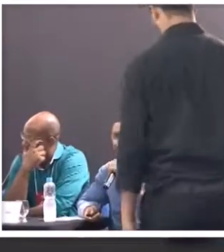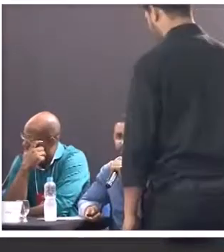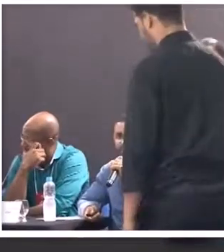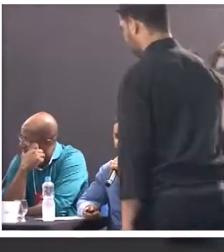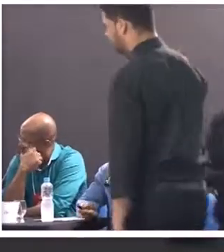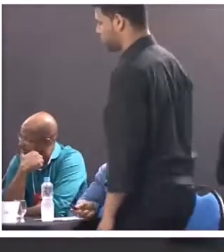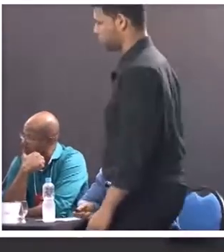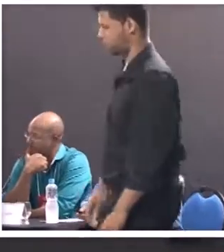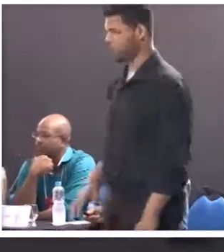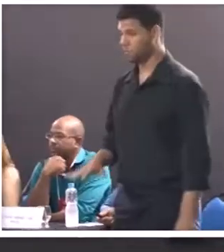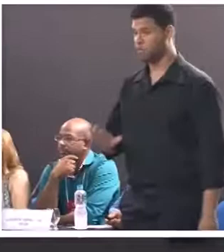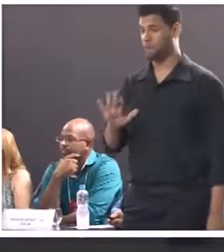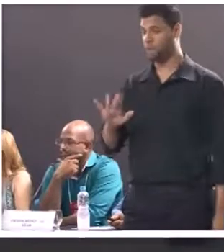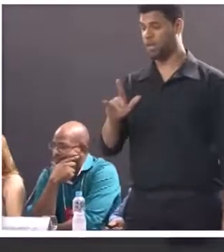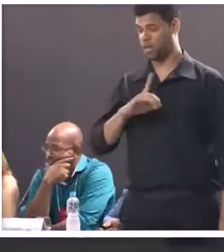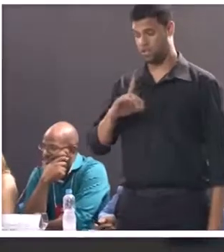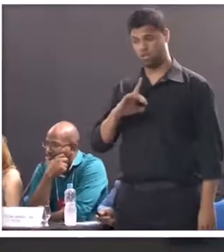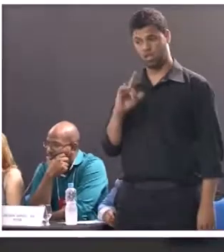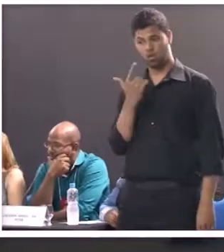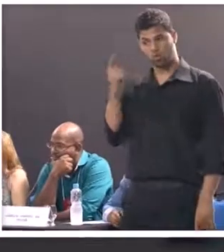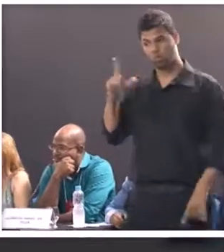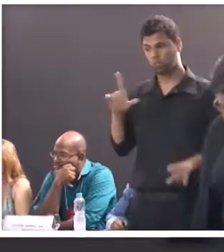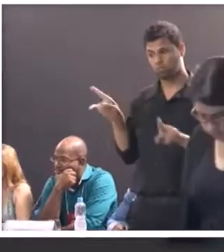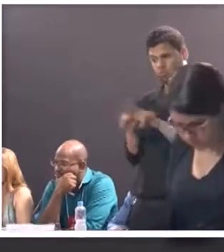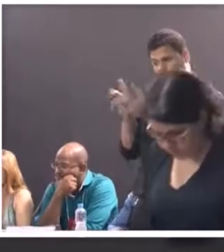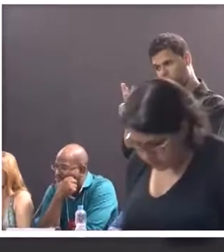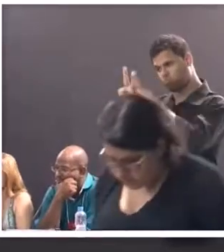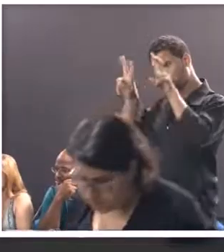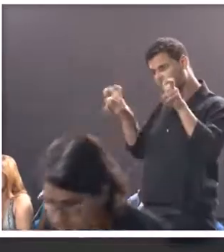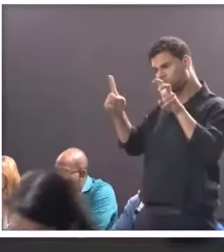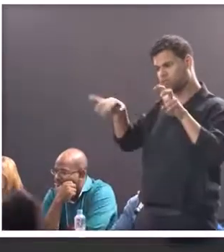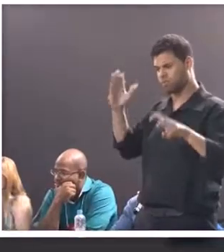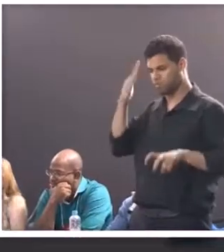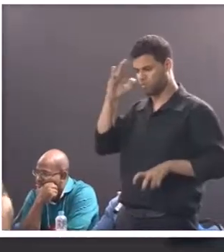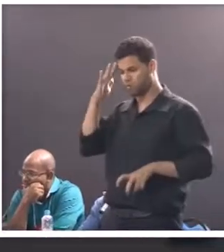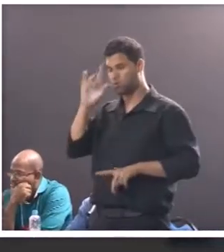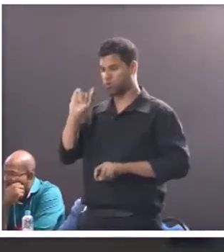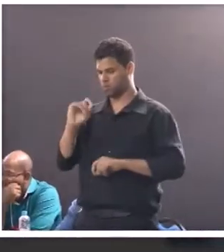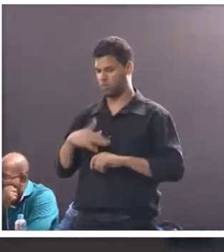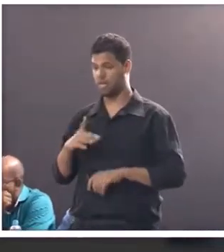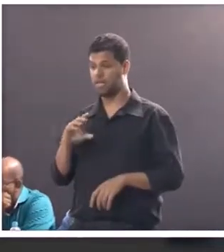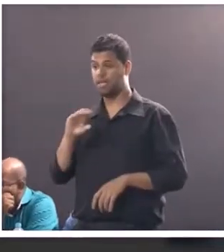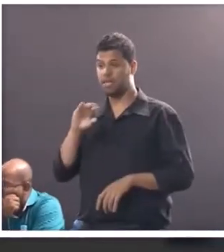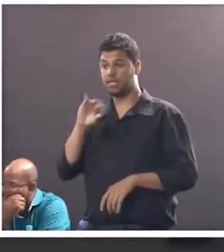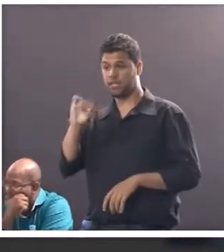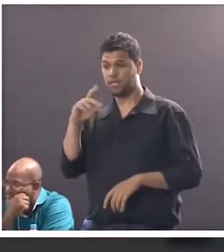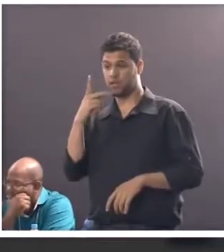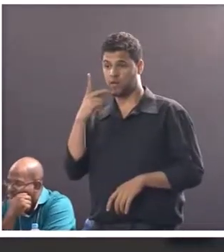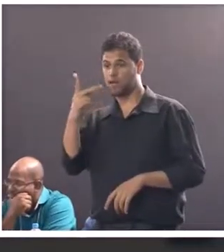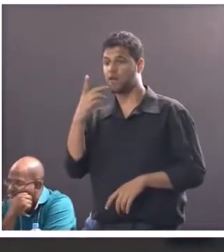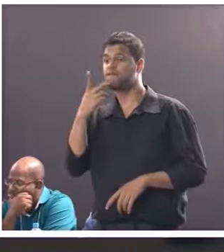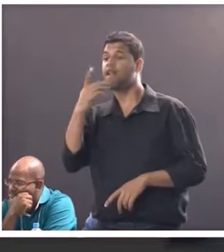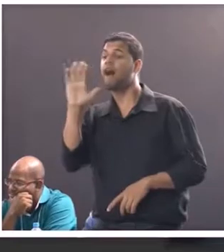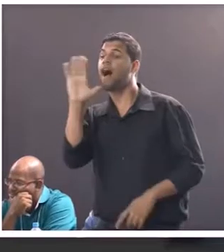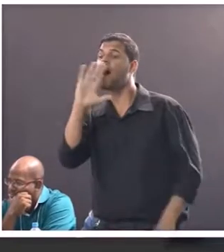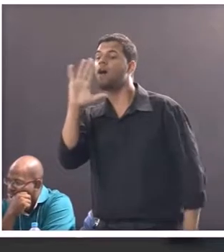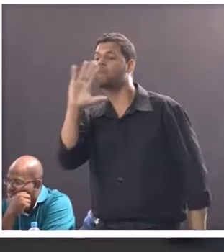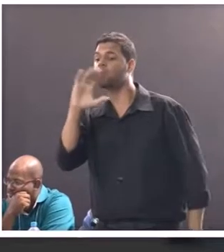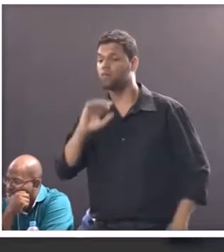E aí, mais uma expressão para a gente finalizar essa parte, quando eu digo assim, falar rápido.